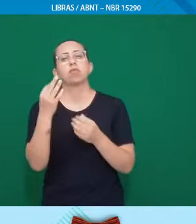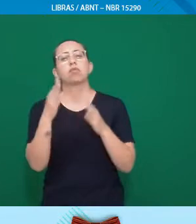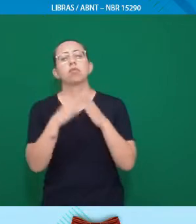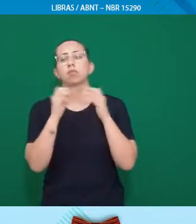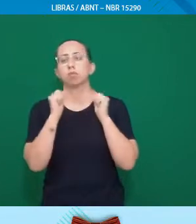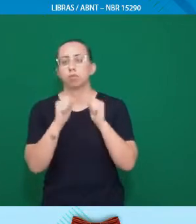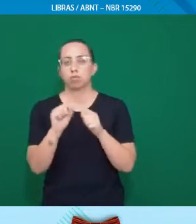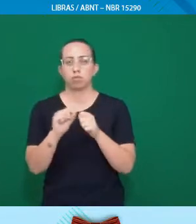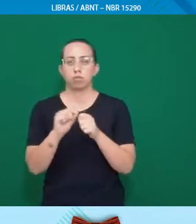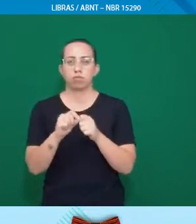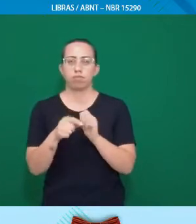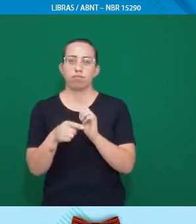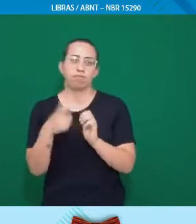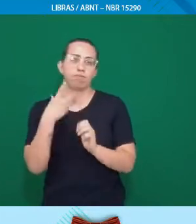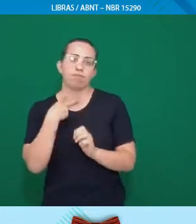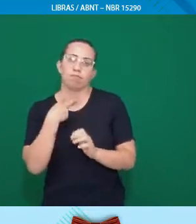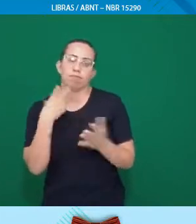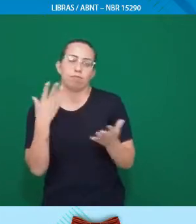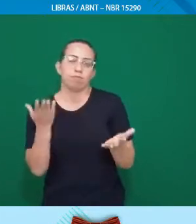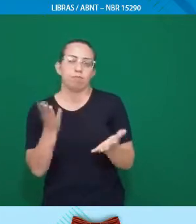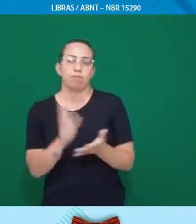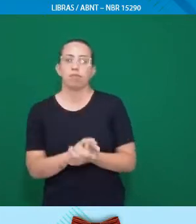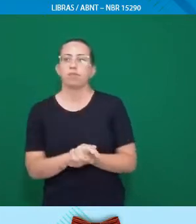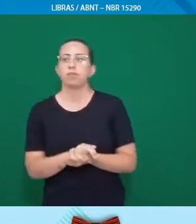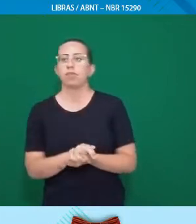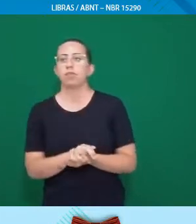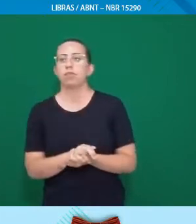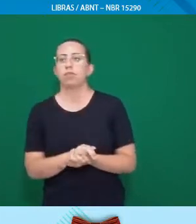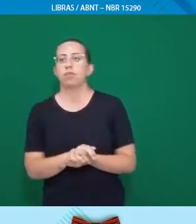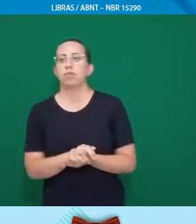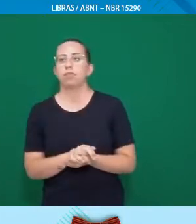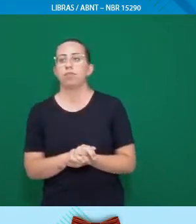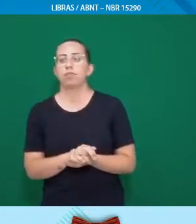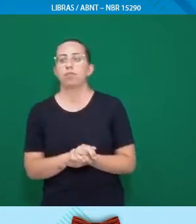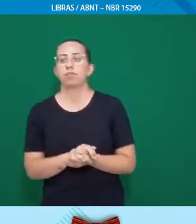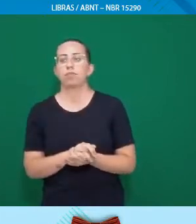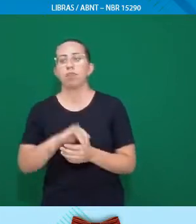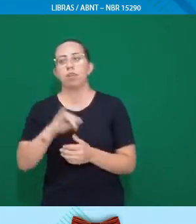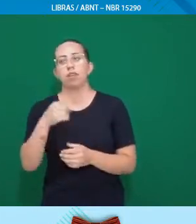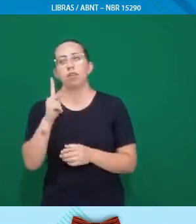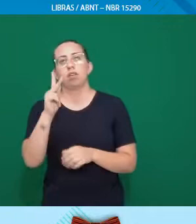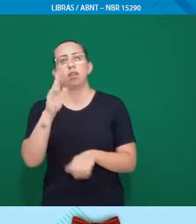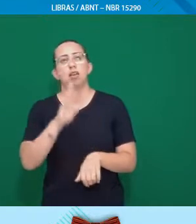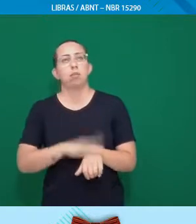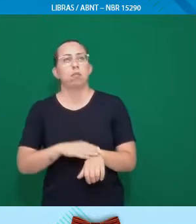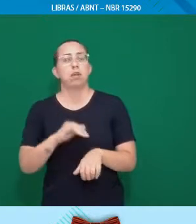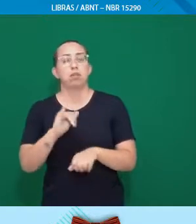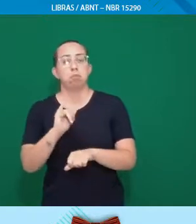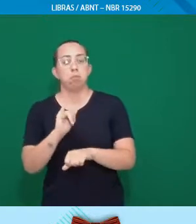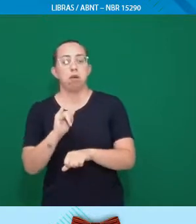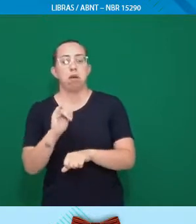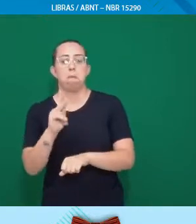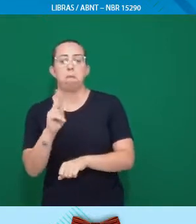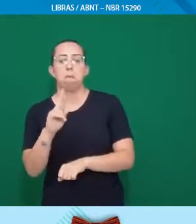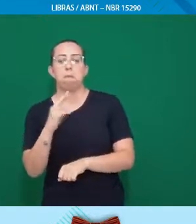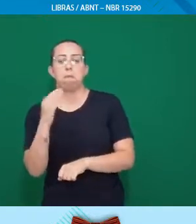se você pega uma JK que é feito mais uma praça do que uma avenida para se passar